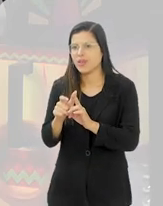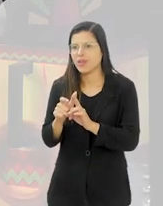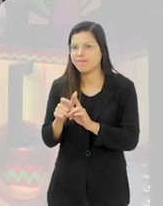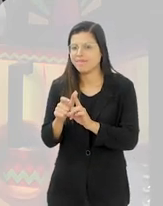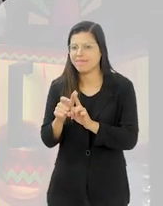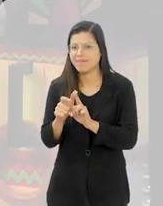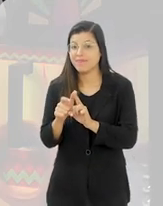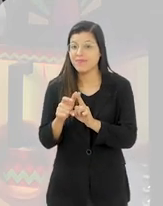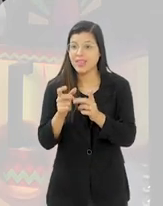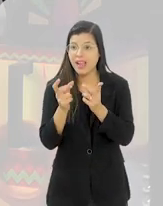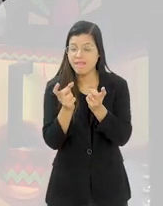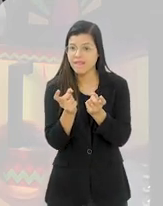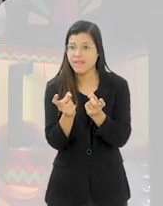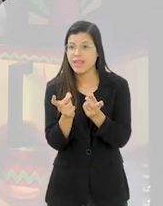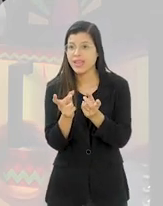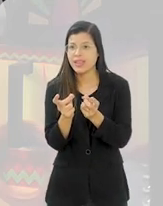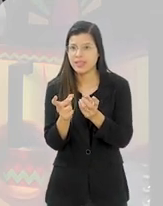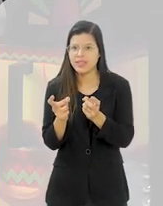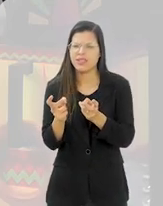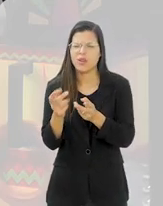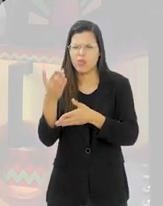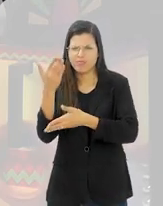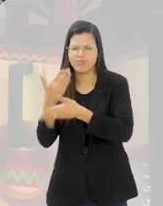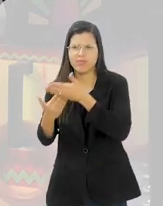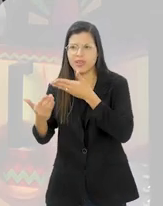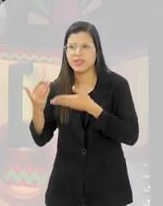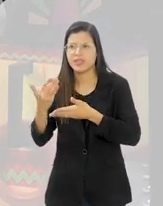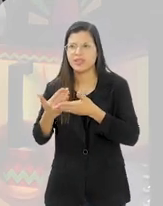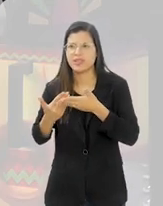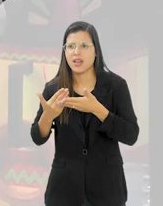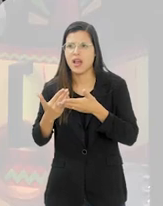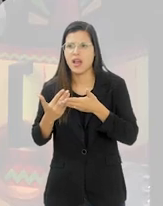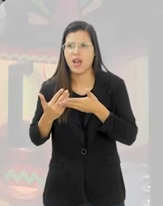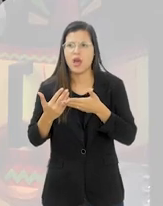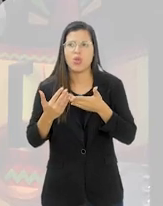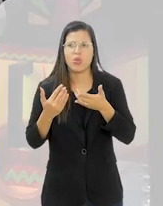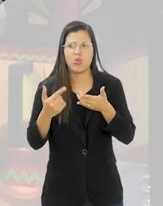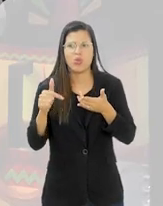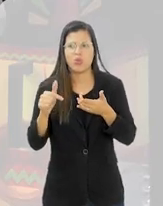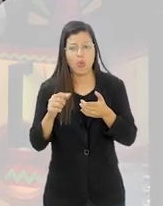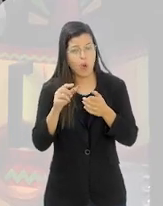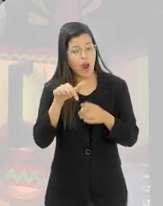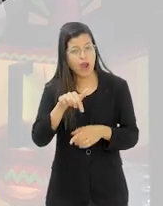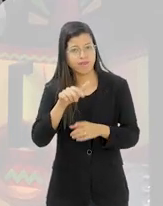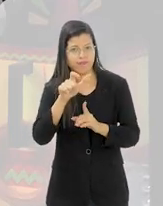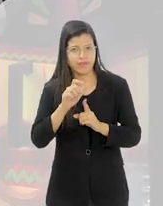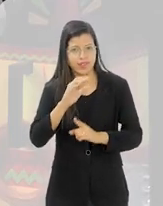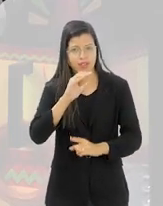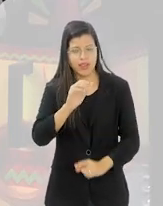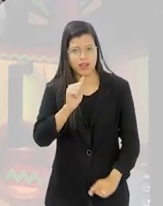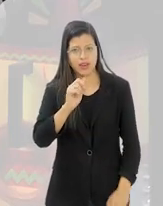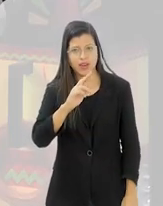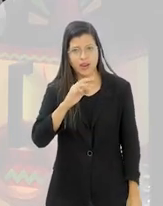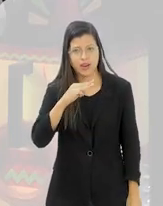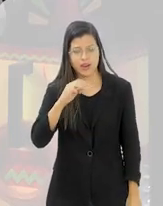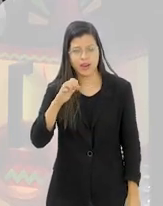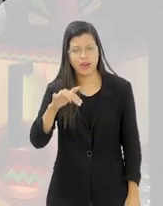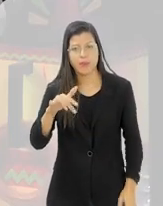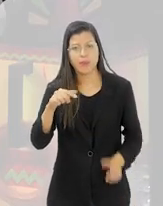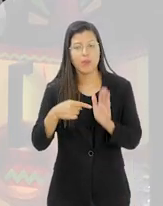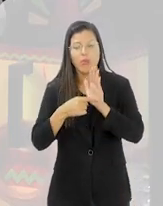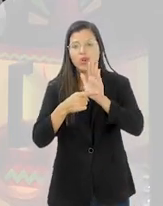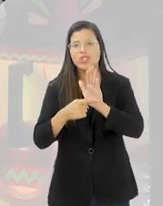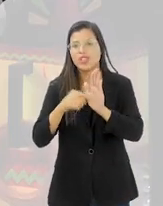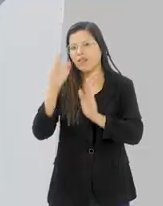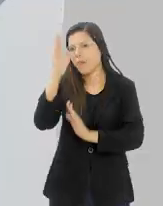que vendeu de uma forma muito boa na época, né, que o rock expandia no mundo inteiro, a Carmen Miranda levava a nossa